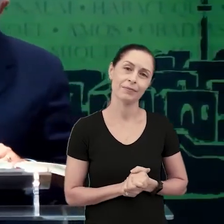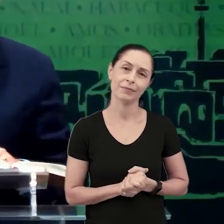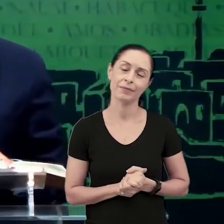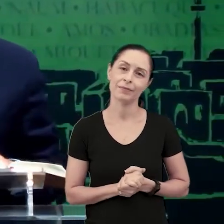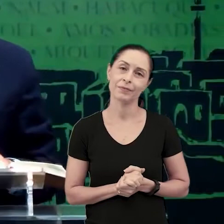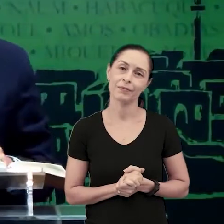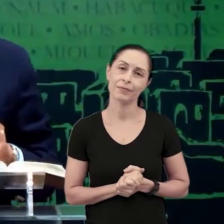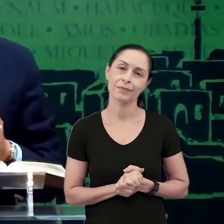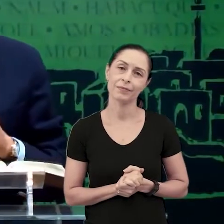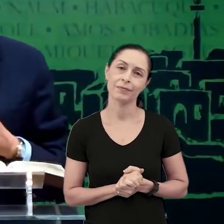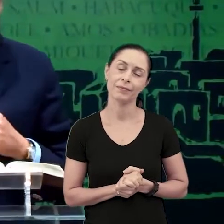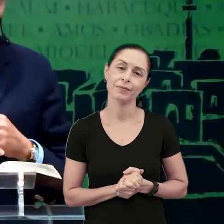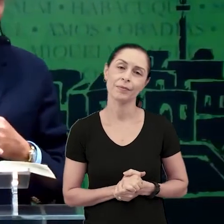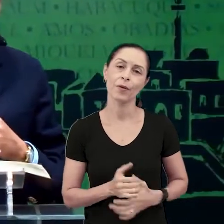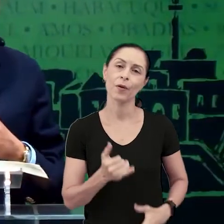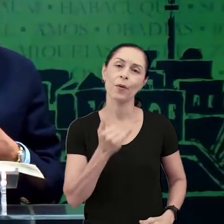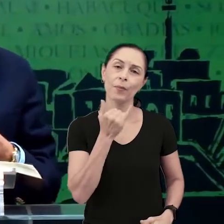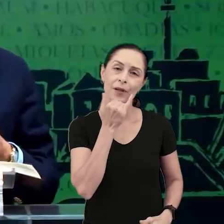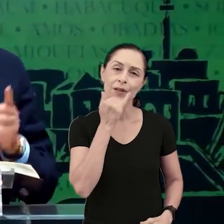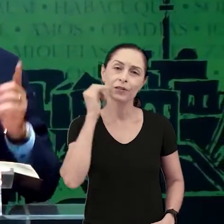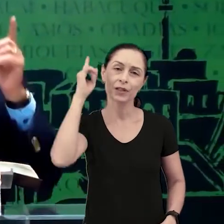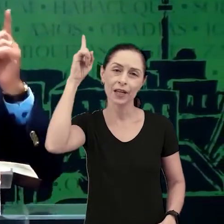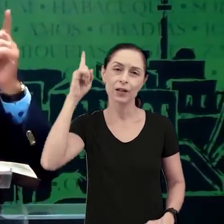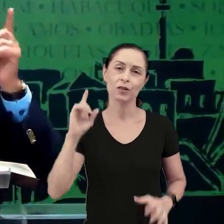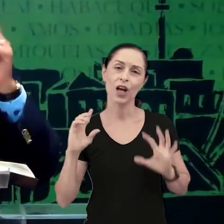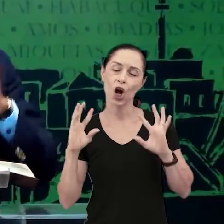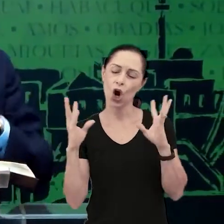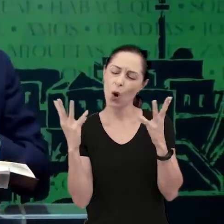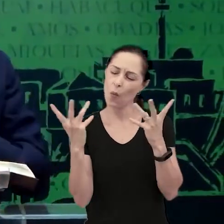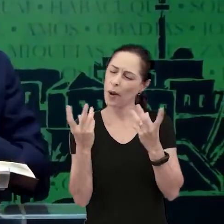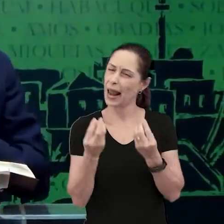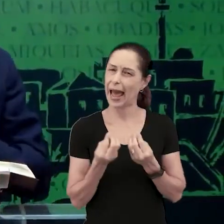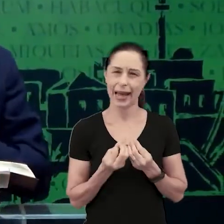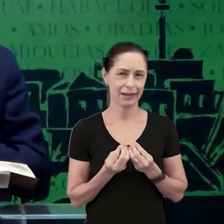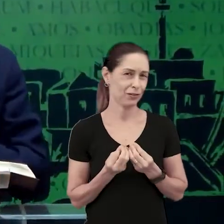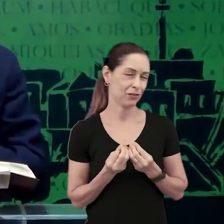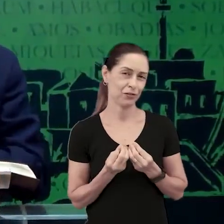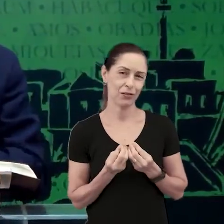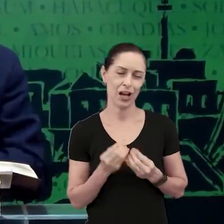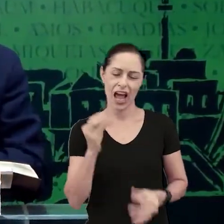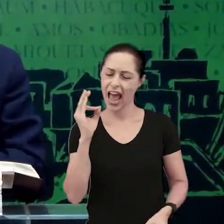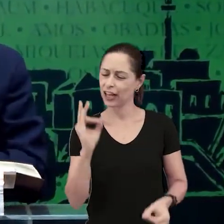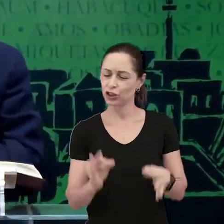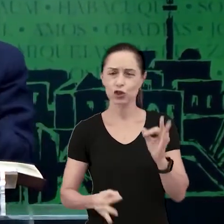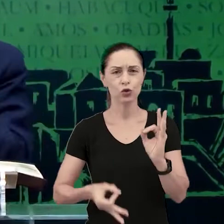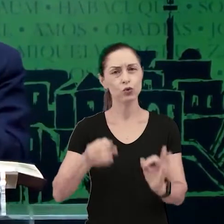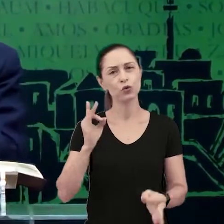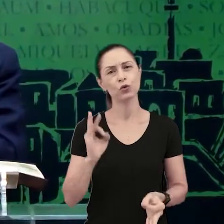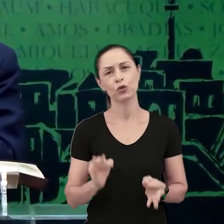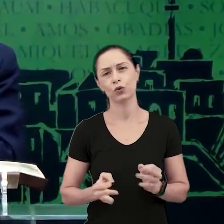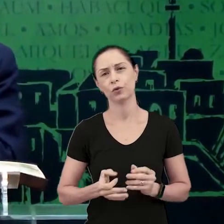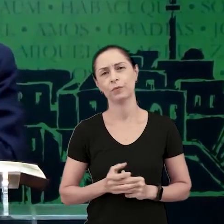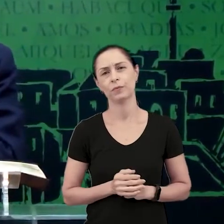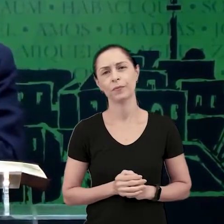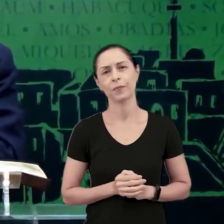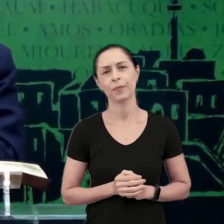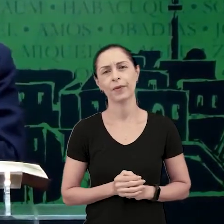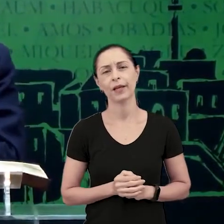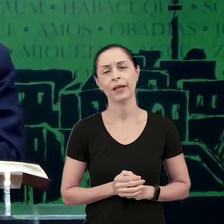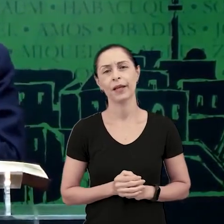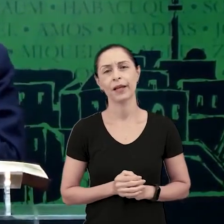Esse perdão de Deus é completo. Esse perdão de Deus é justo, mas esse perdão de Deus